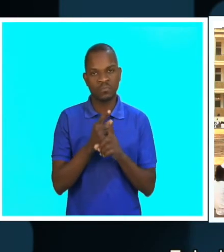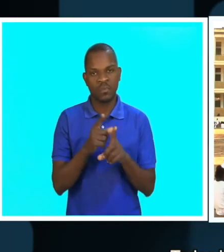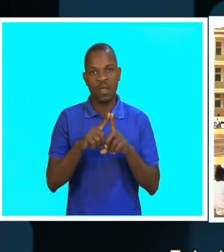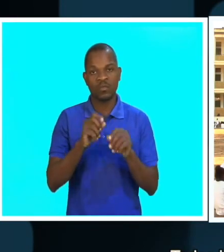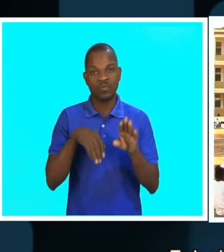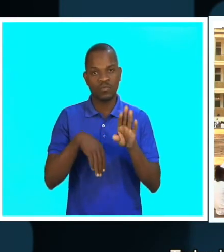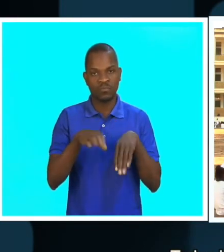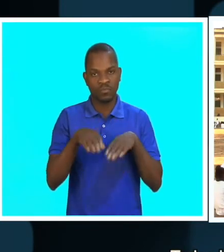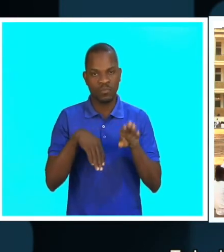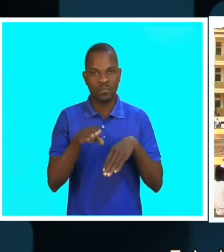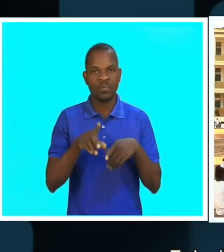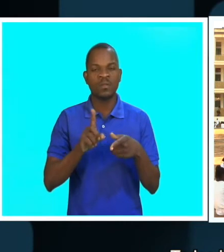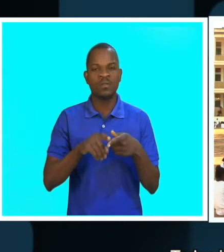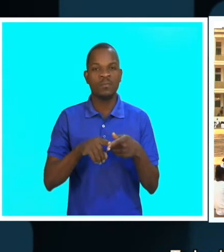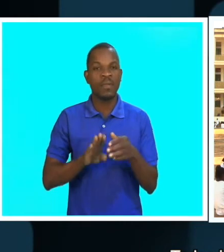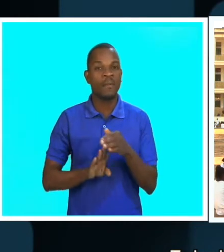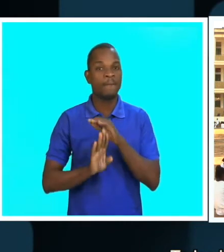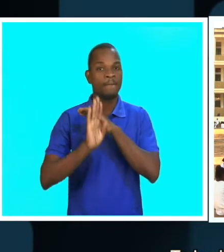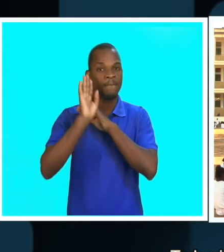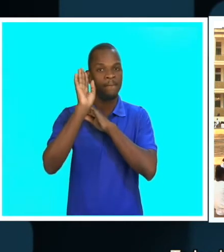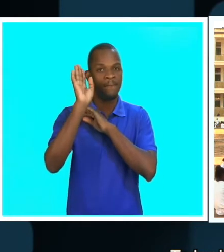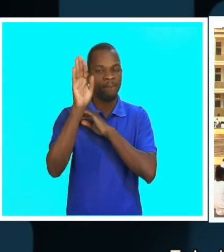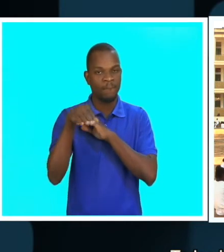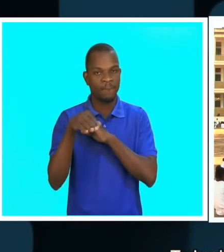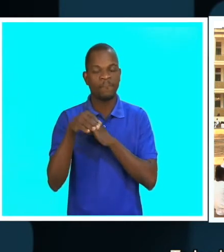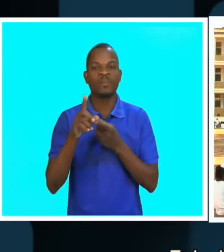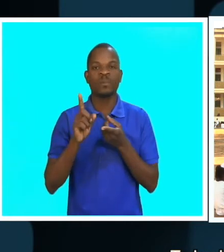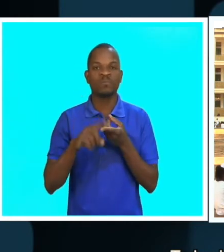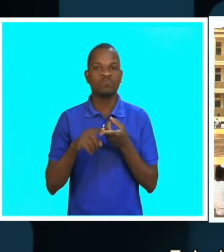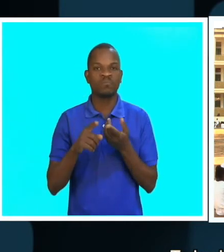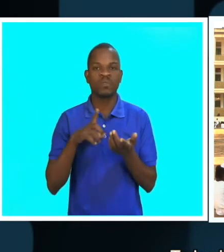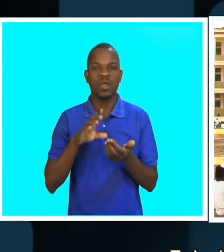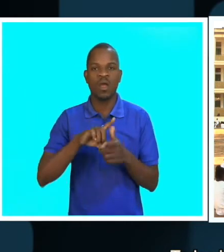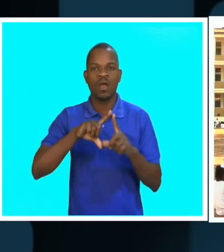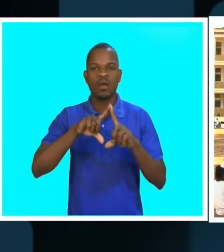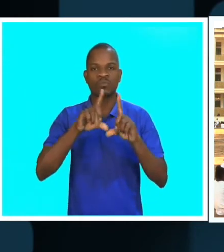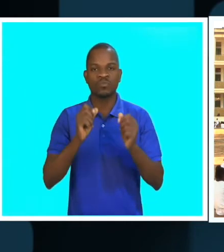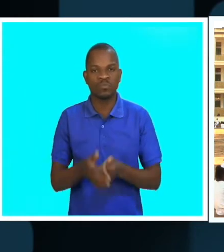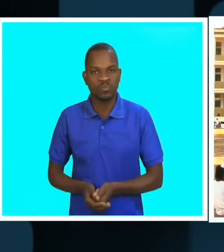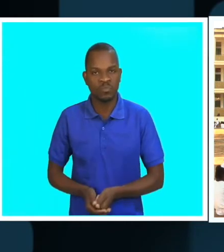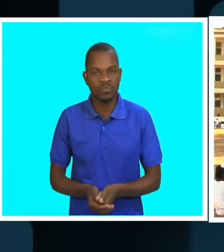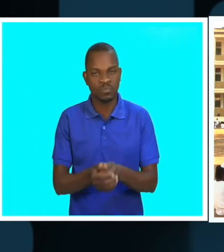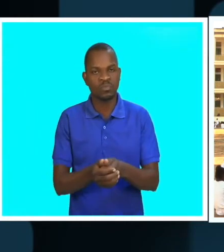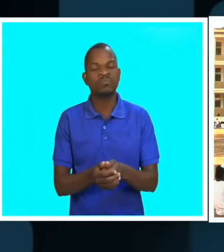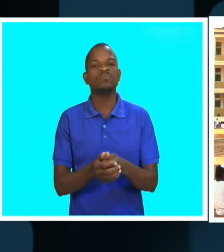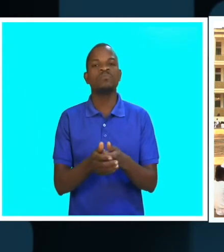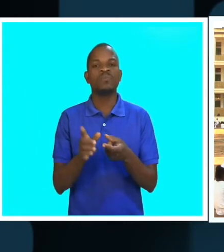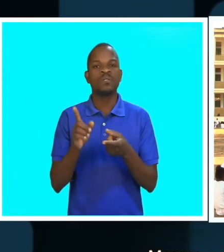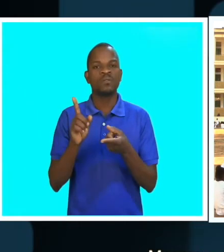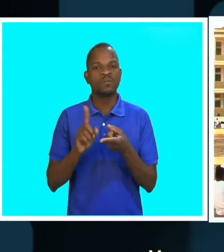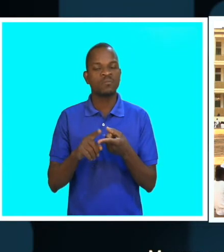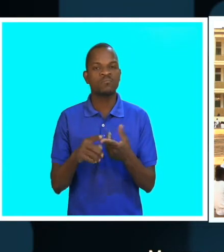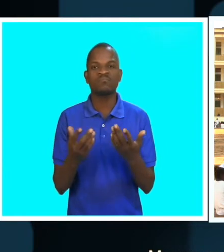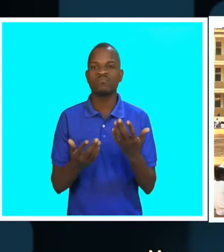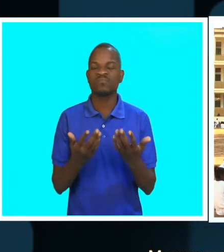o basquete também jogam, o handball também praticam e